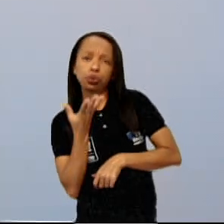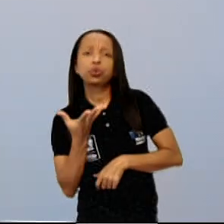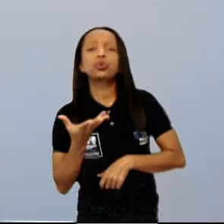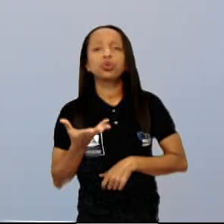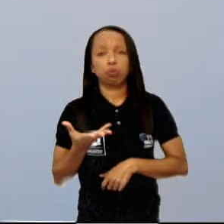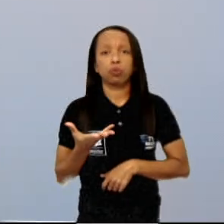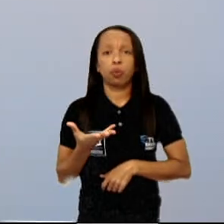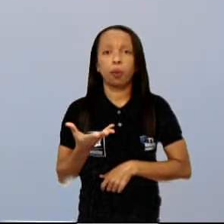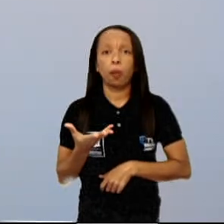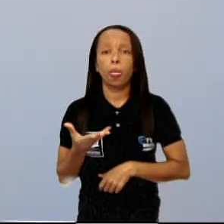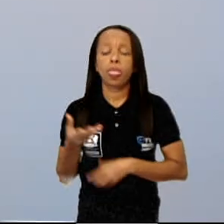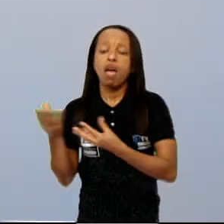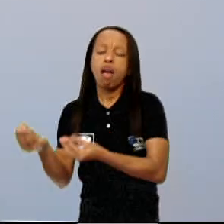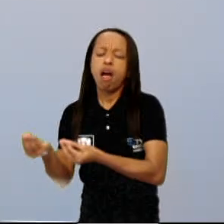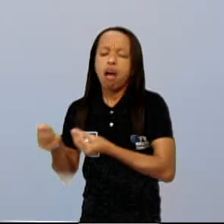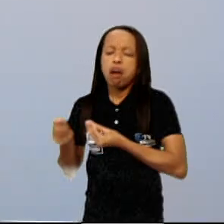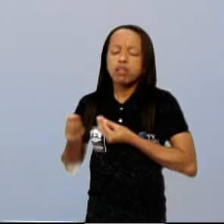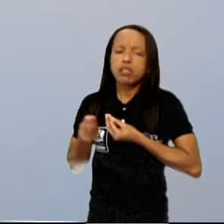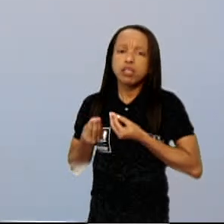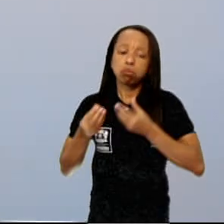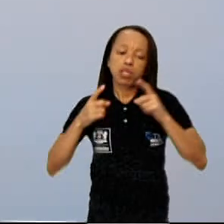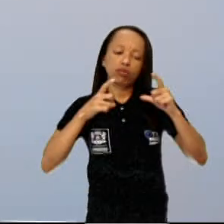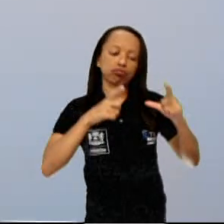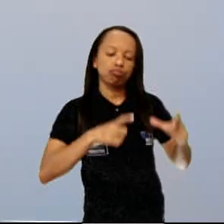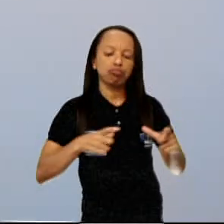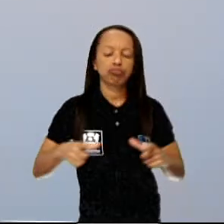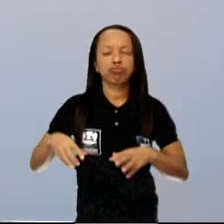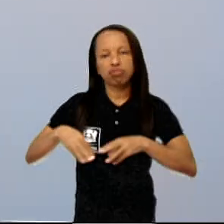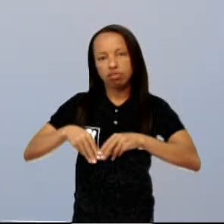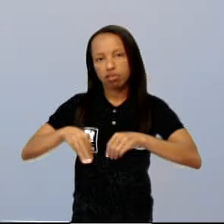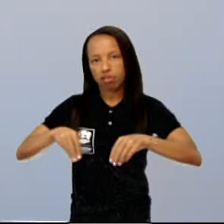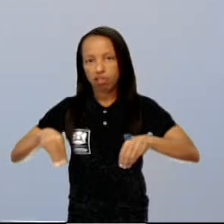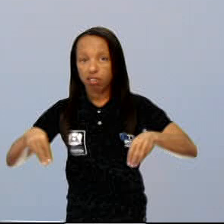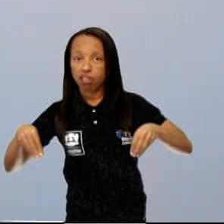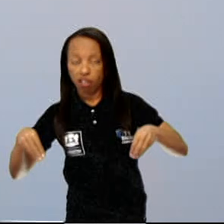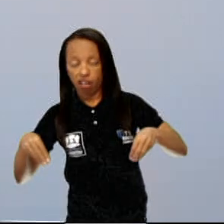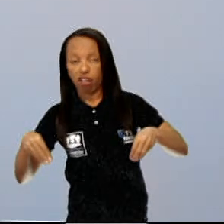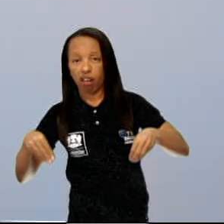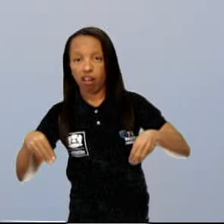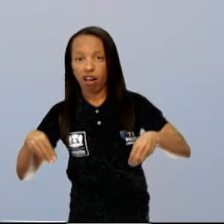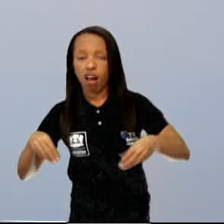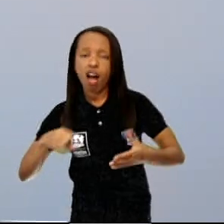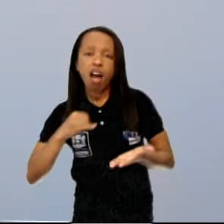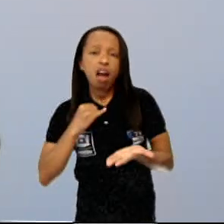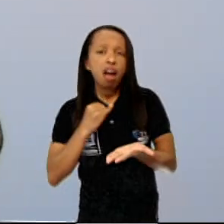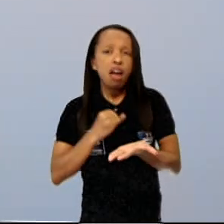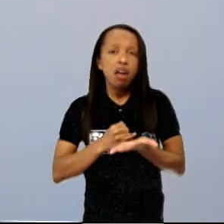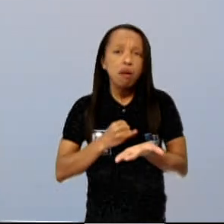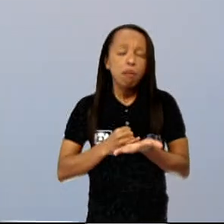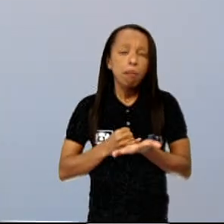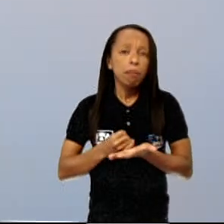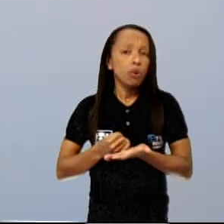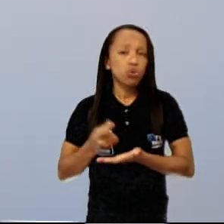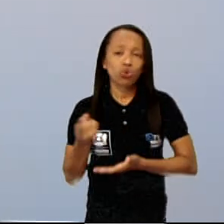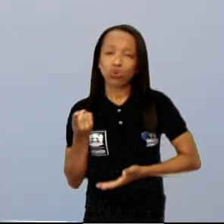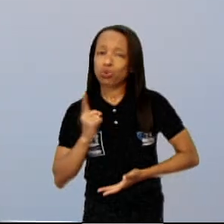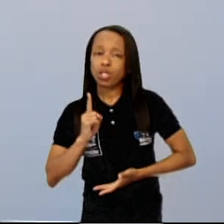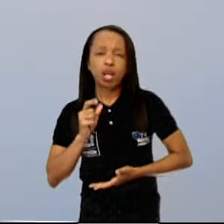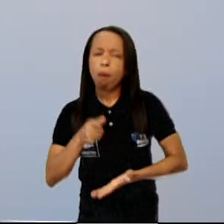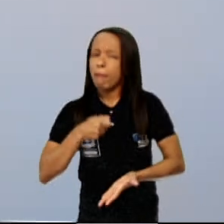tinham direito a cobrar imposto dos camponeses que viviam nas suas terras. Isso tudo